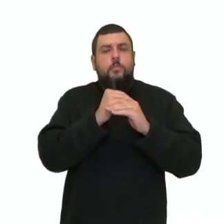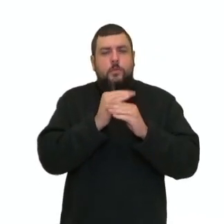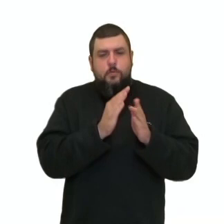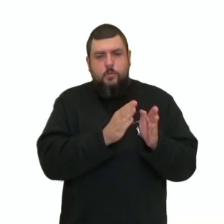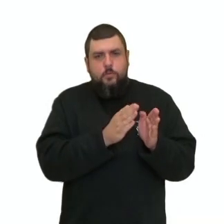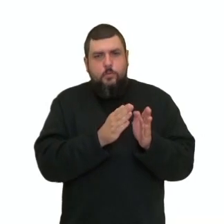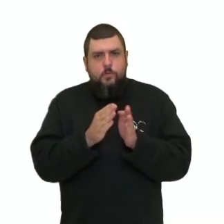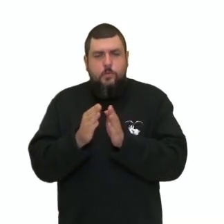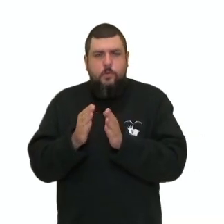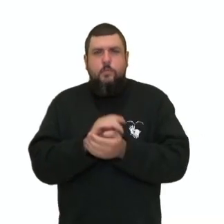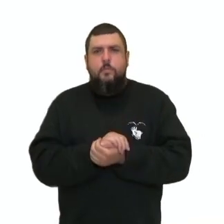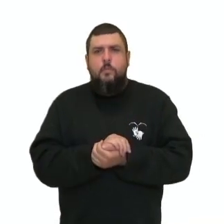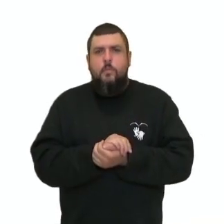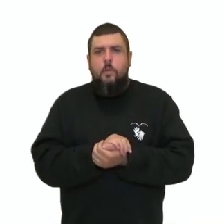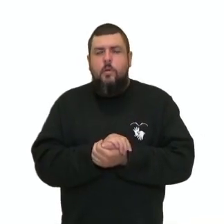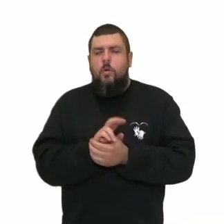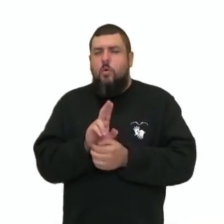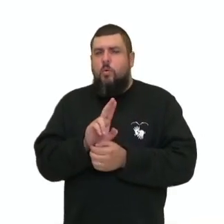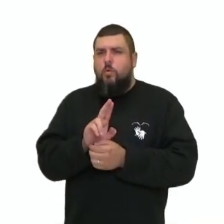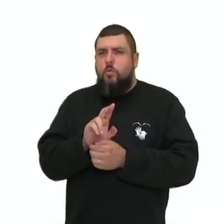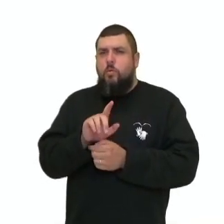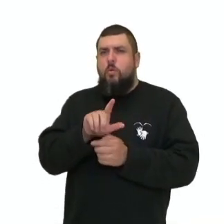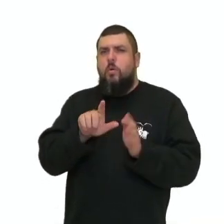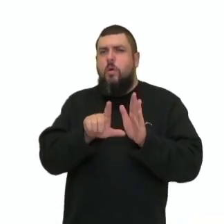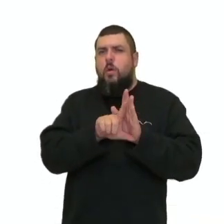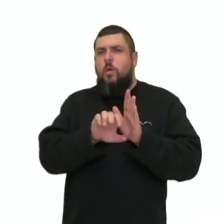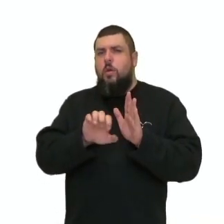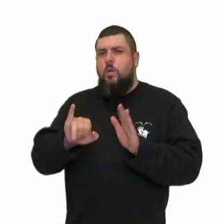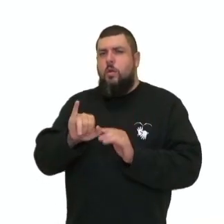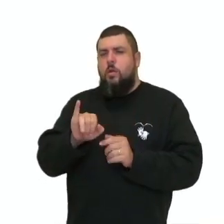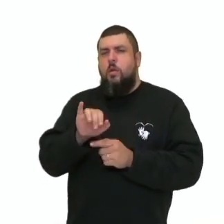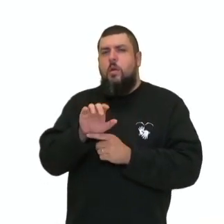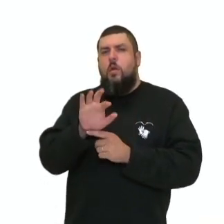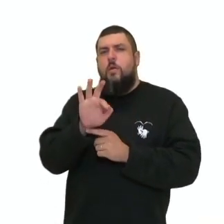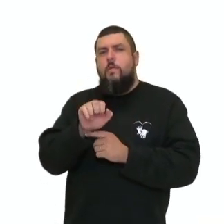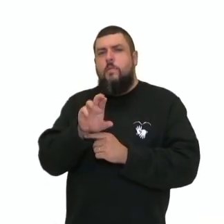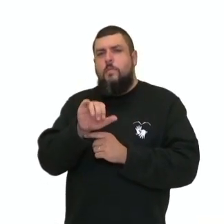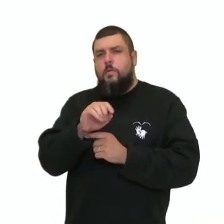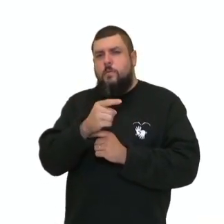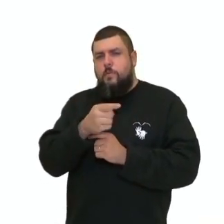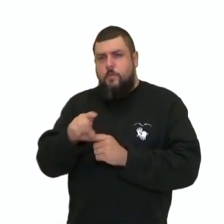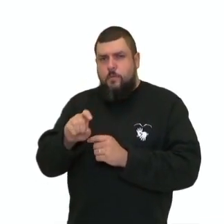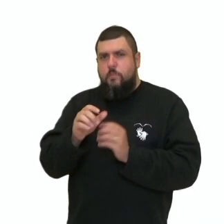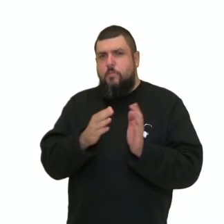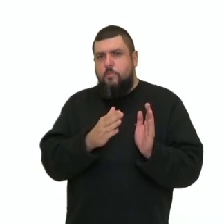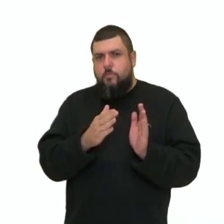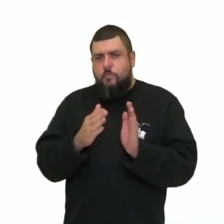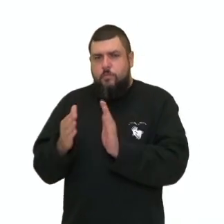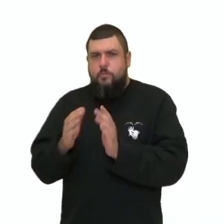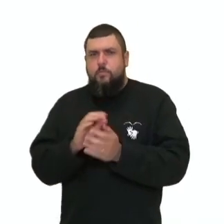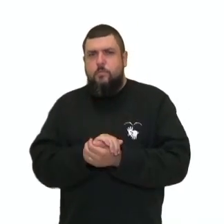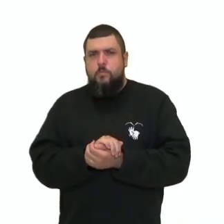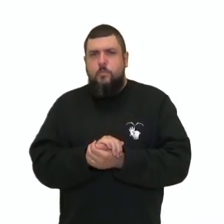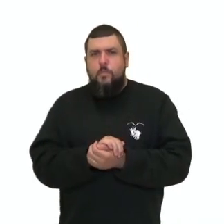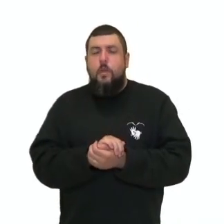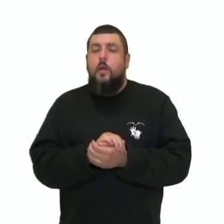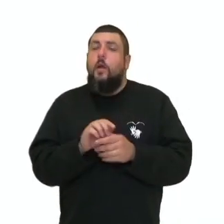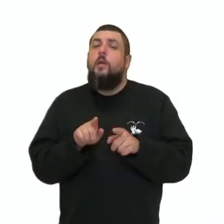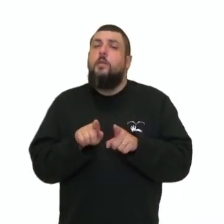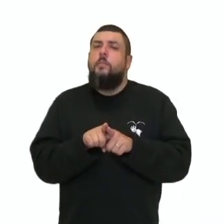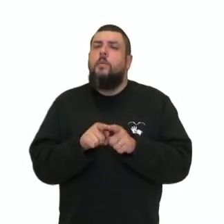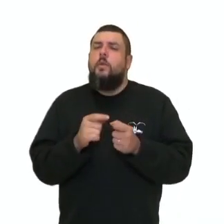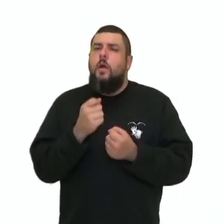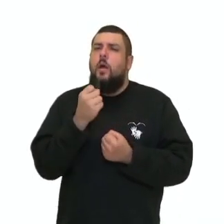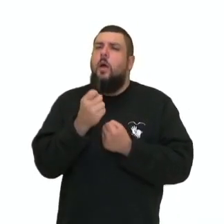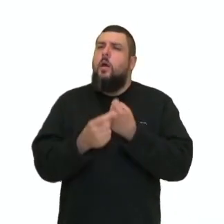é chamado de lei de formação de uma sequência. E encontrar essa lei de formação, às vezes, é